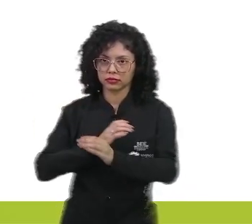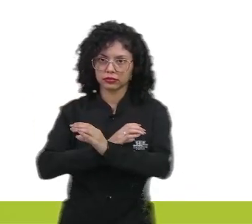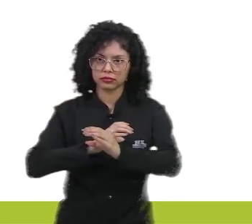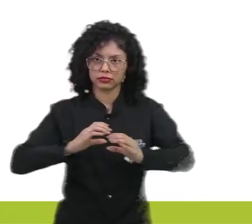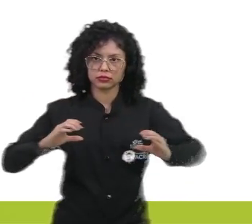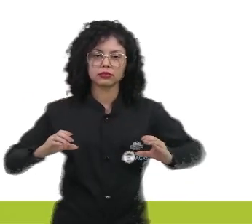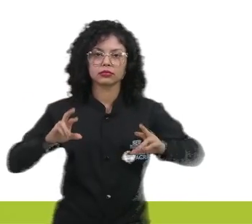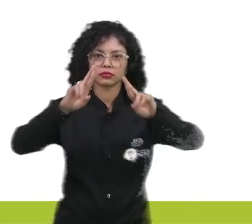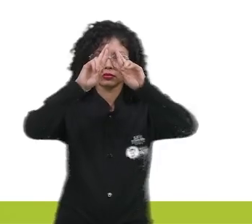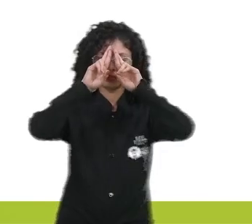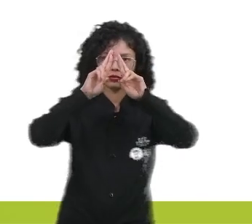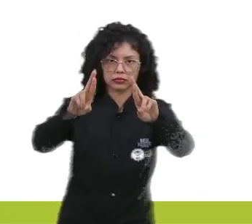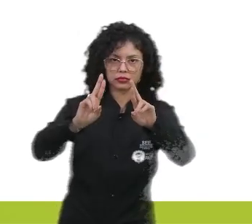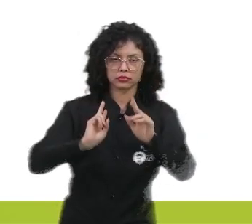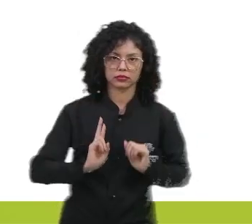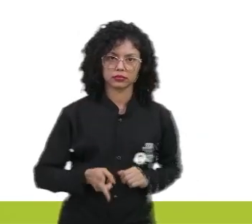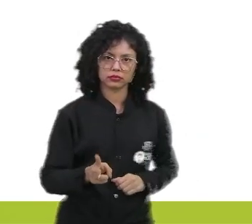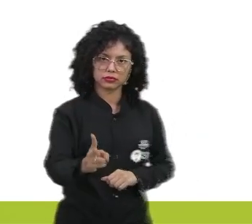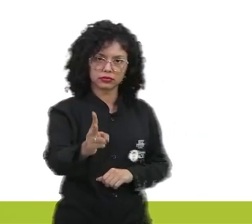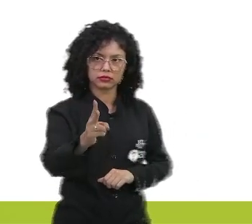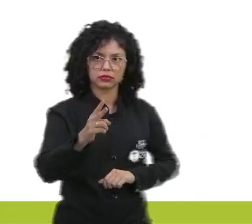Confiança e respeito mútuo.